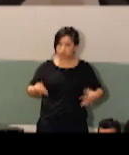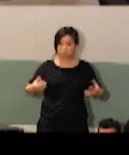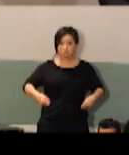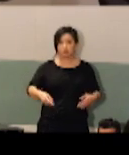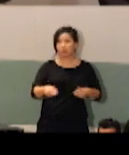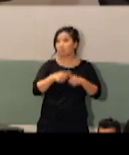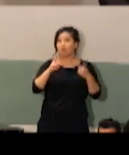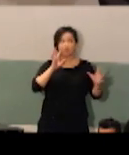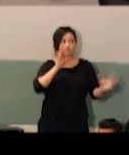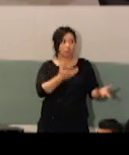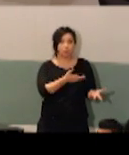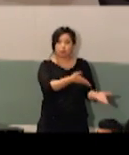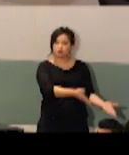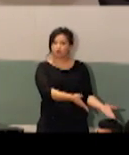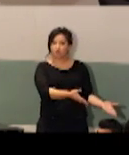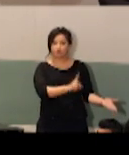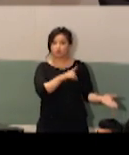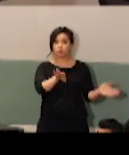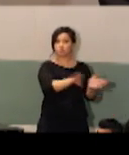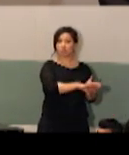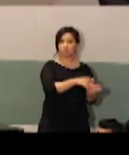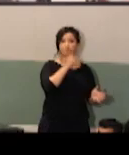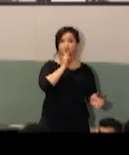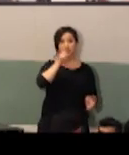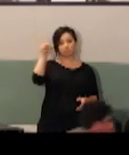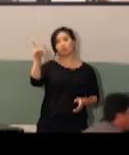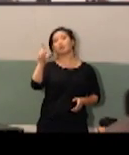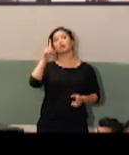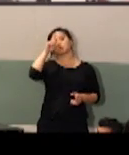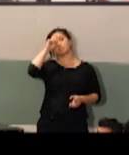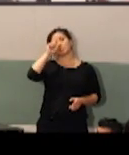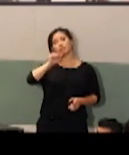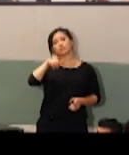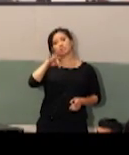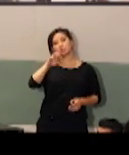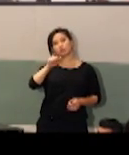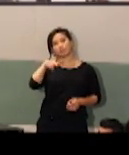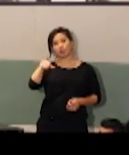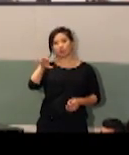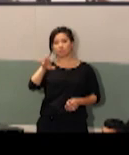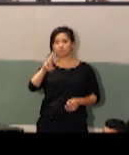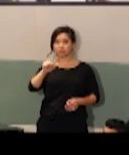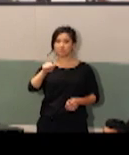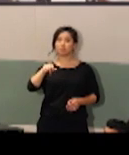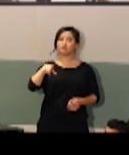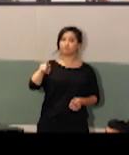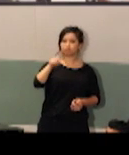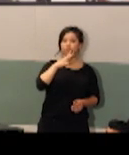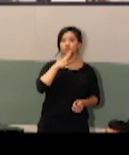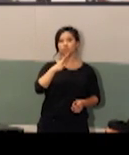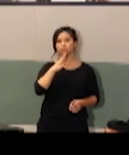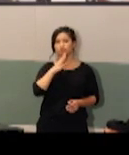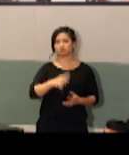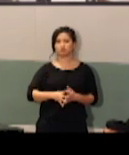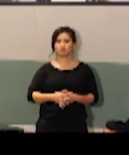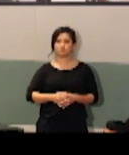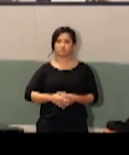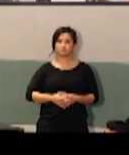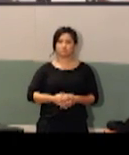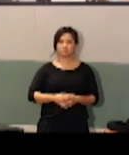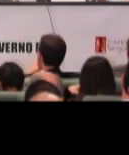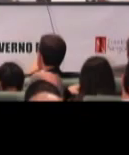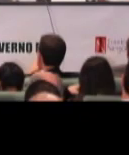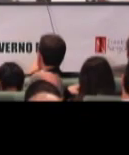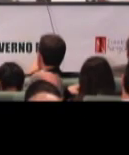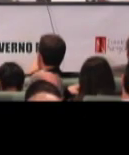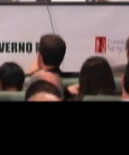O caso citado do Hospital de Santa Maria é o melhor exemplo. Ok, muito obrigada, candidato. E o próximo